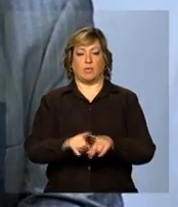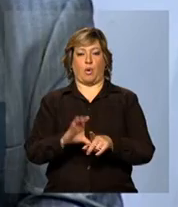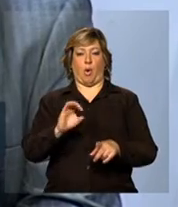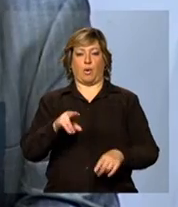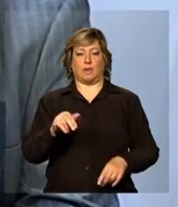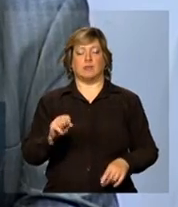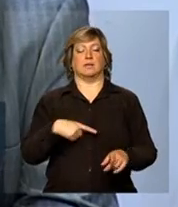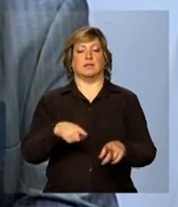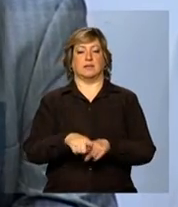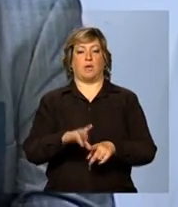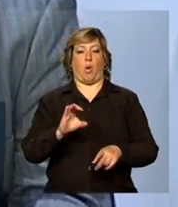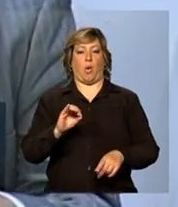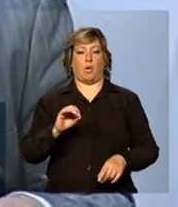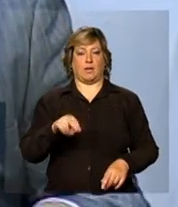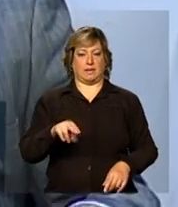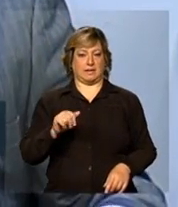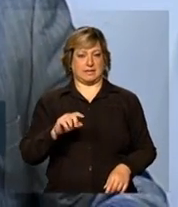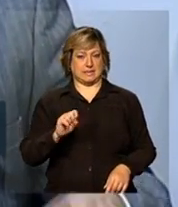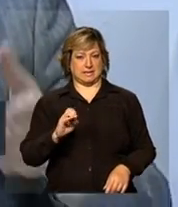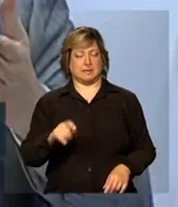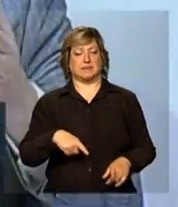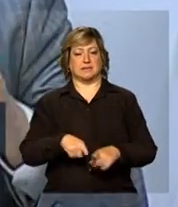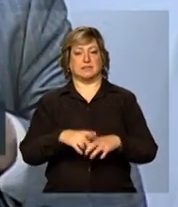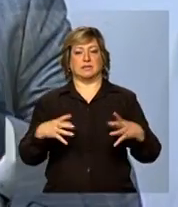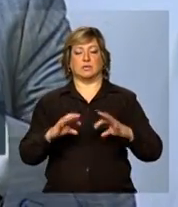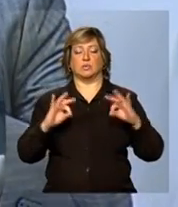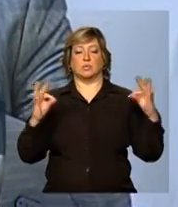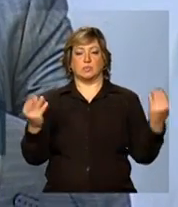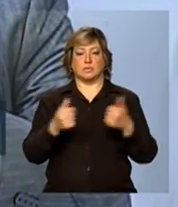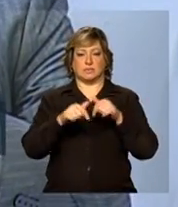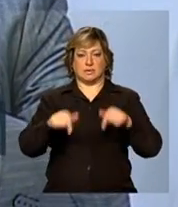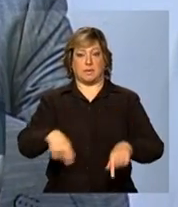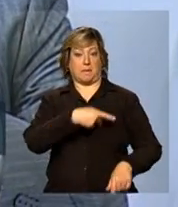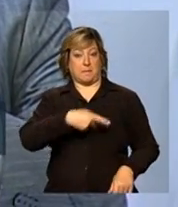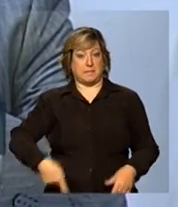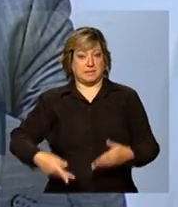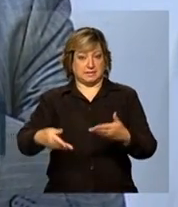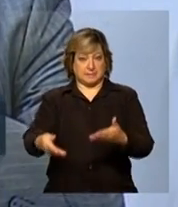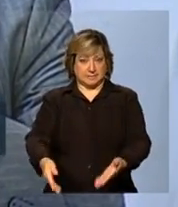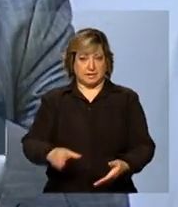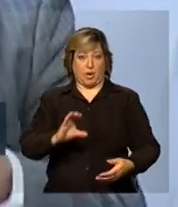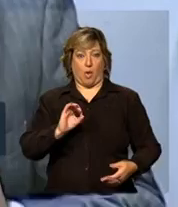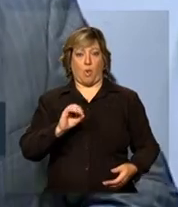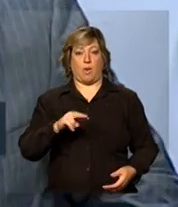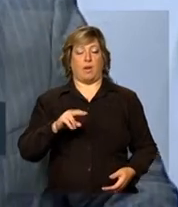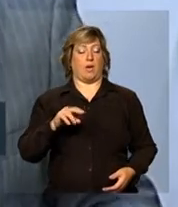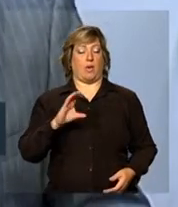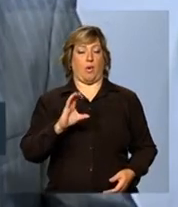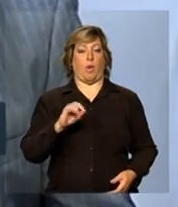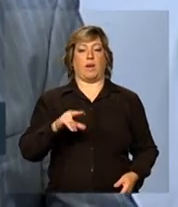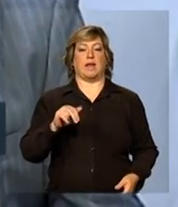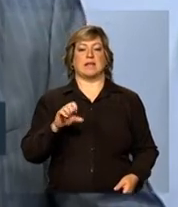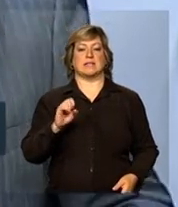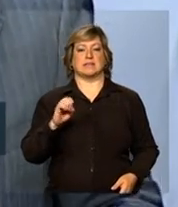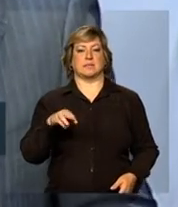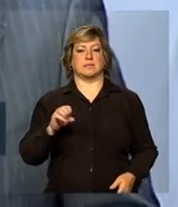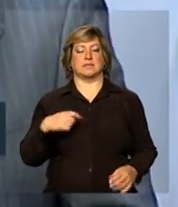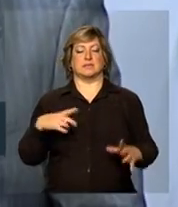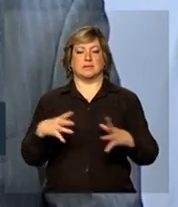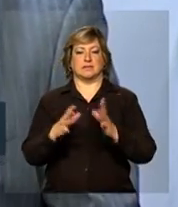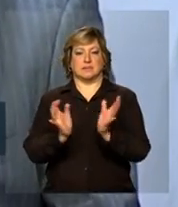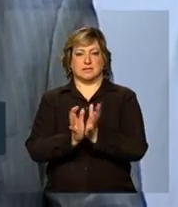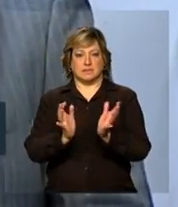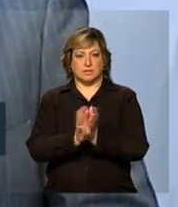a OPAS, que estão aqui junto conosco. O CONASEMES está aqui, o nosso presidente do CONASEMES, Nardi, agradecer sua presença aqui, um